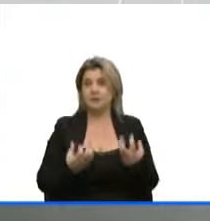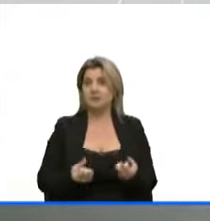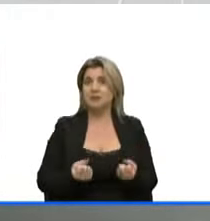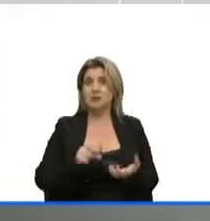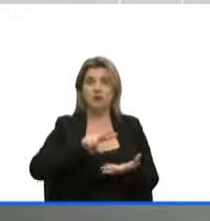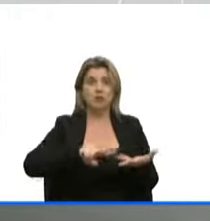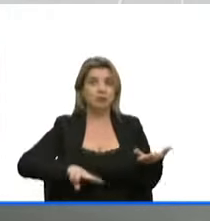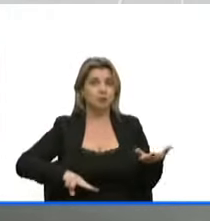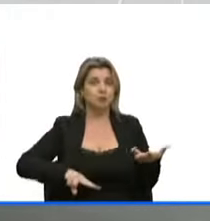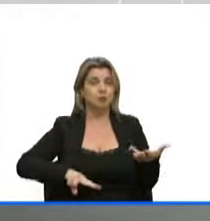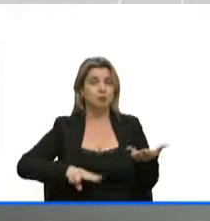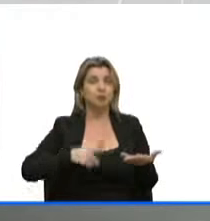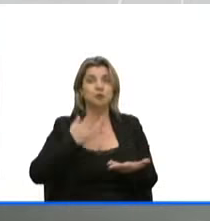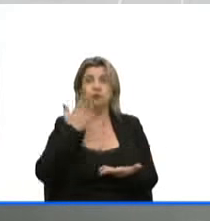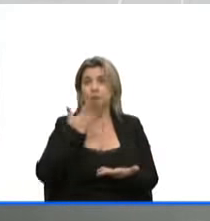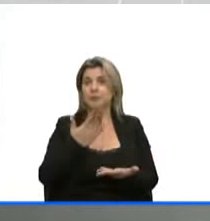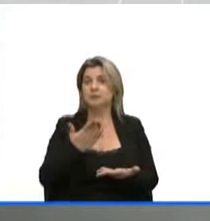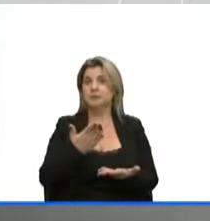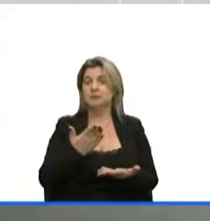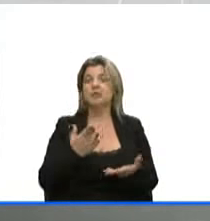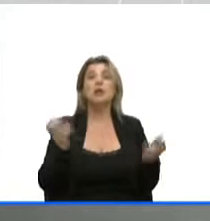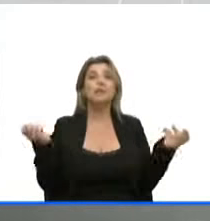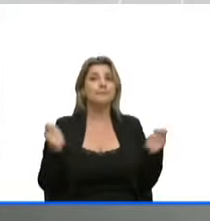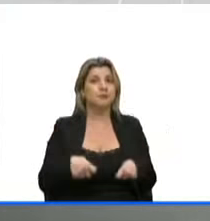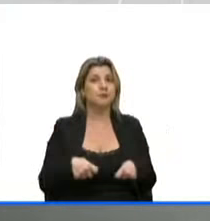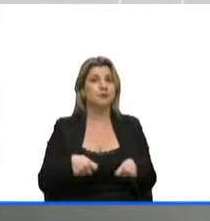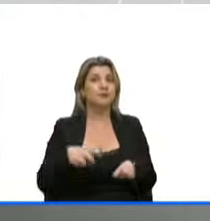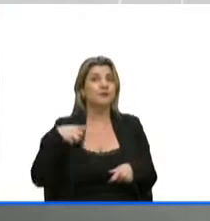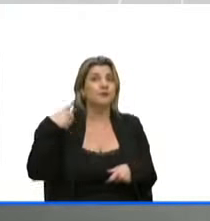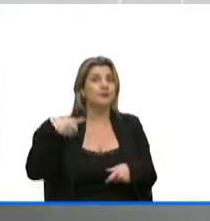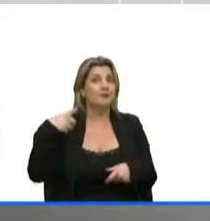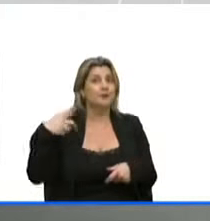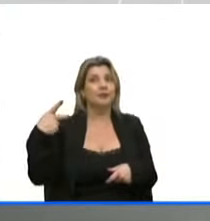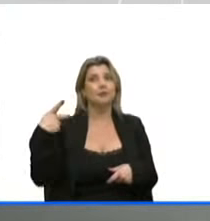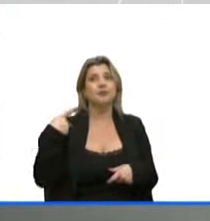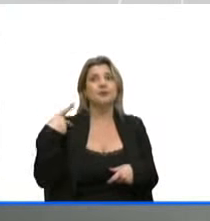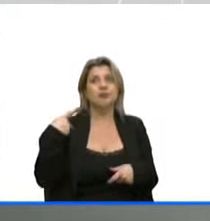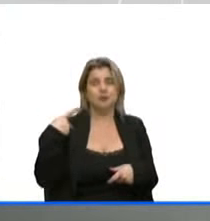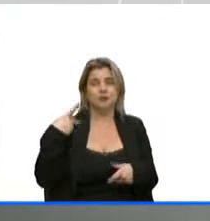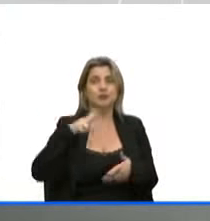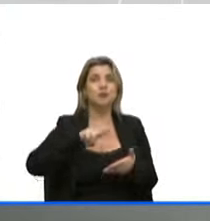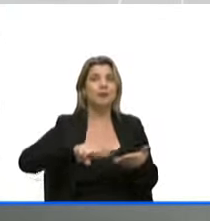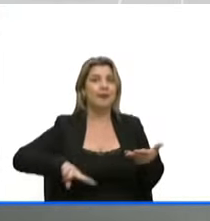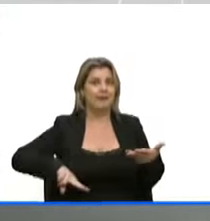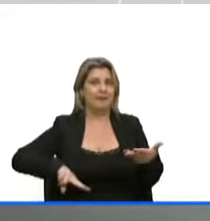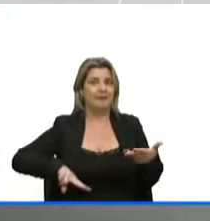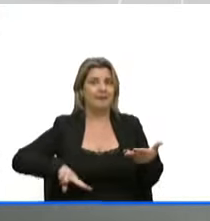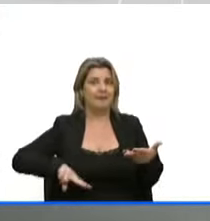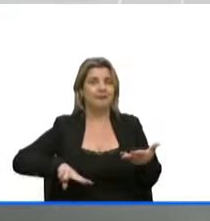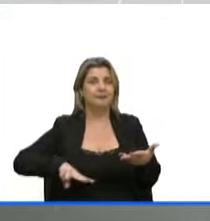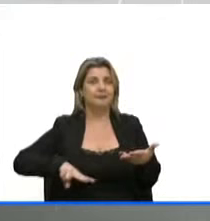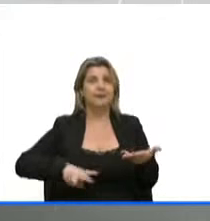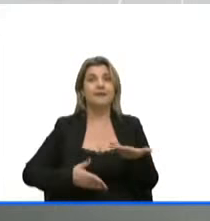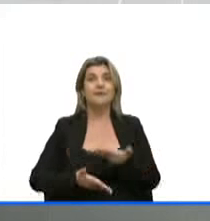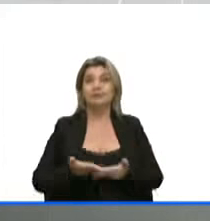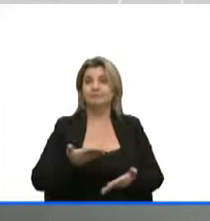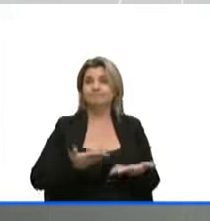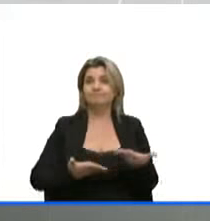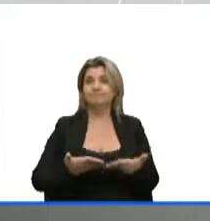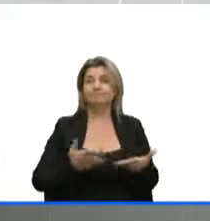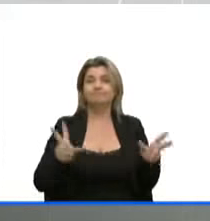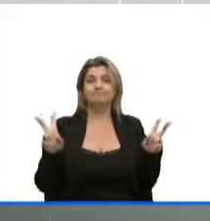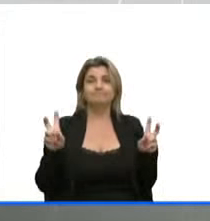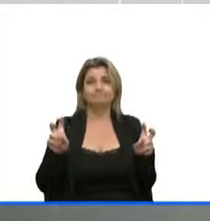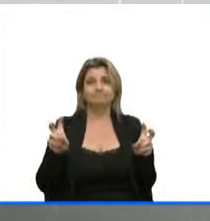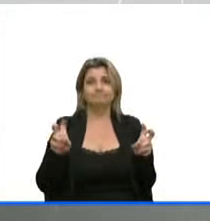parecer, seria possível o deputado da bancada ler o parecer do colega. Essa foi a tramitação, no caso, dessa